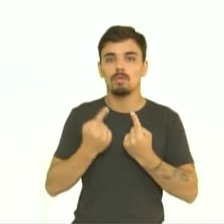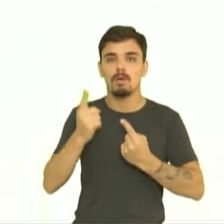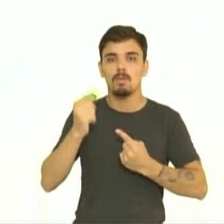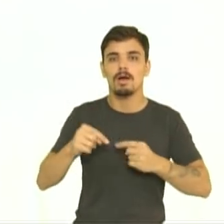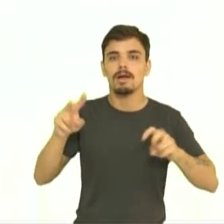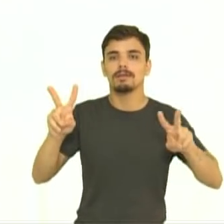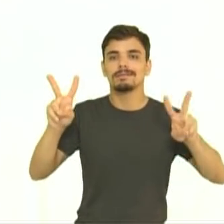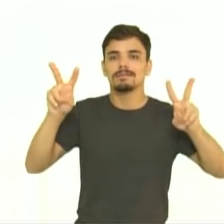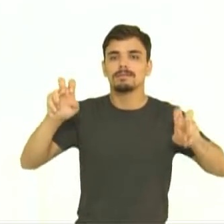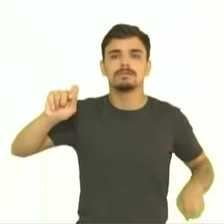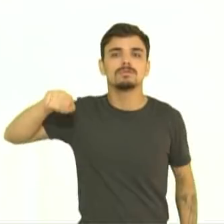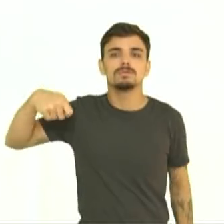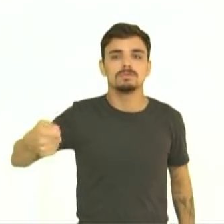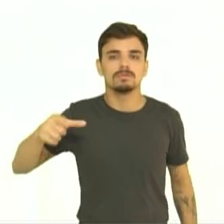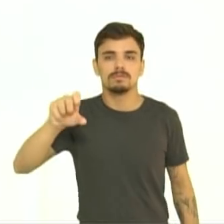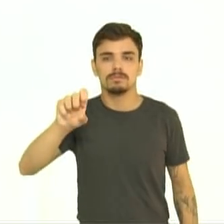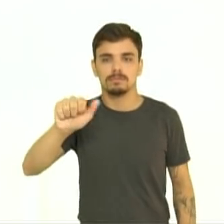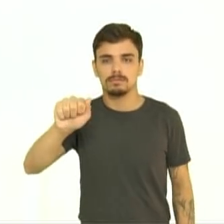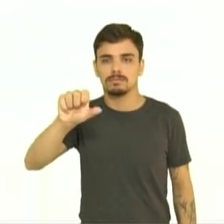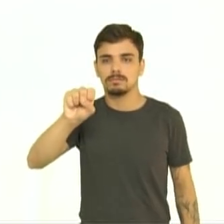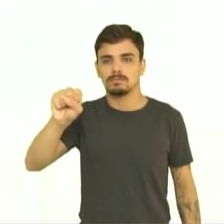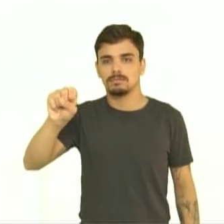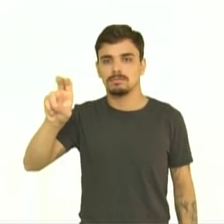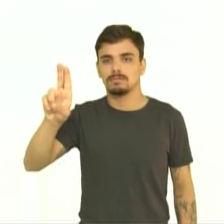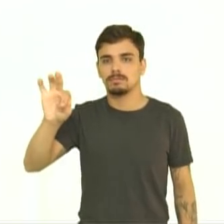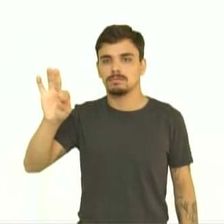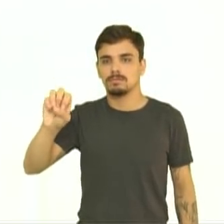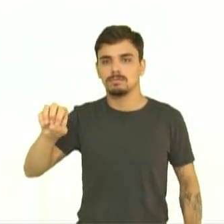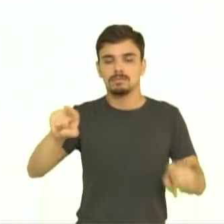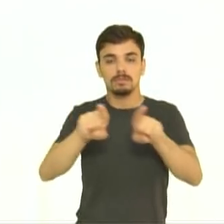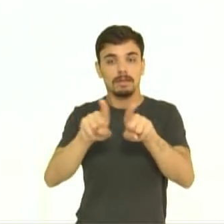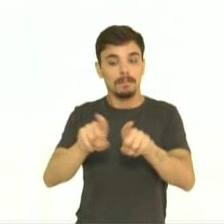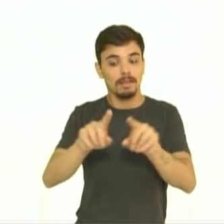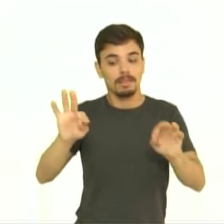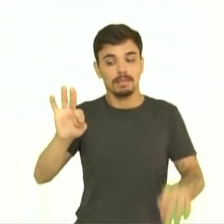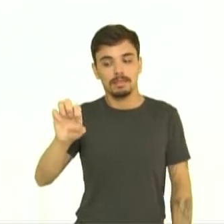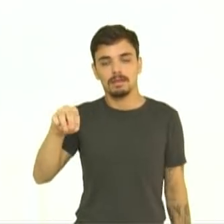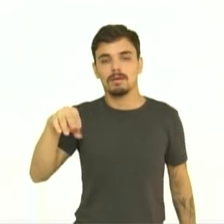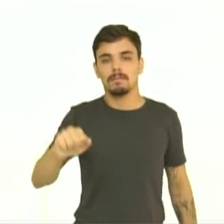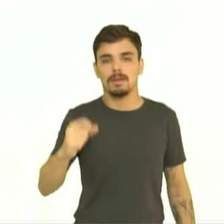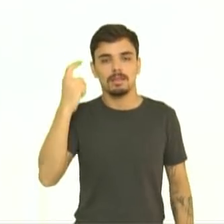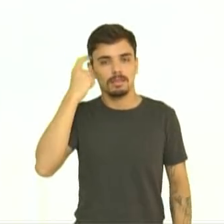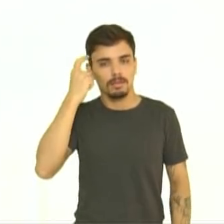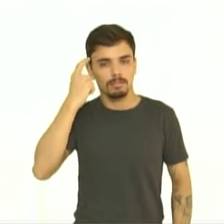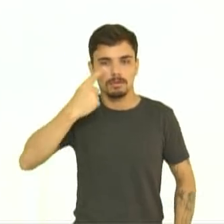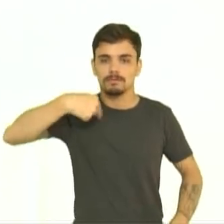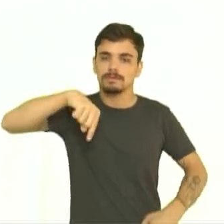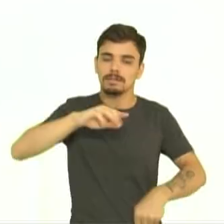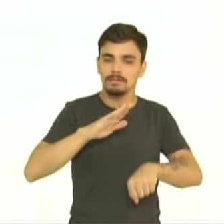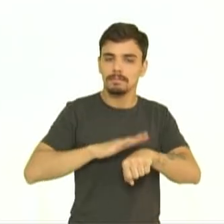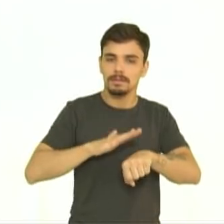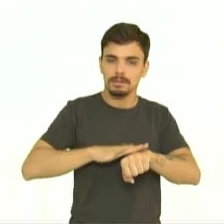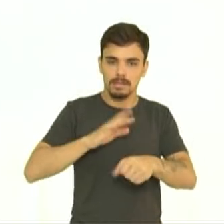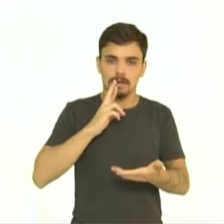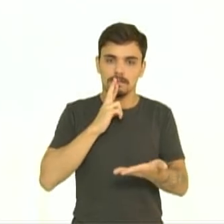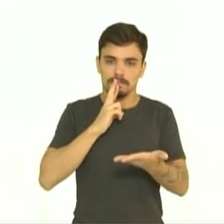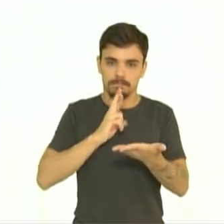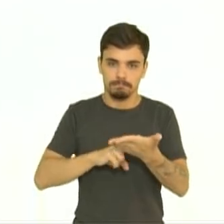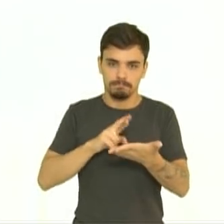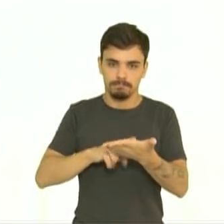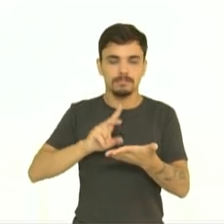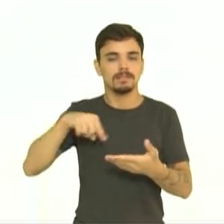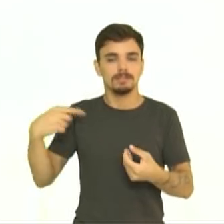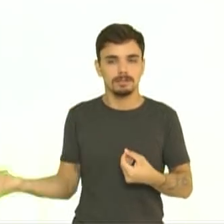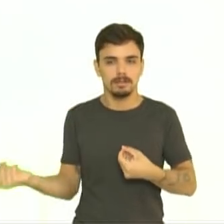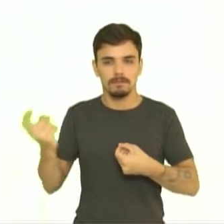o assunto e qual seria o tema. Eu vou dar um tempinho para você pensar, você responde essa para mim e